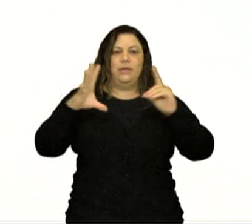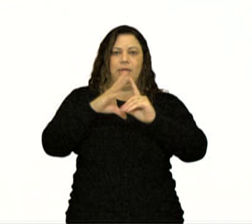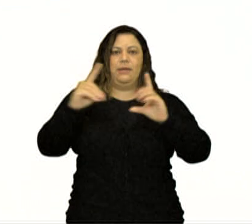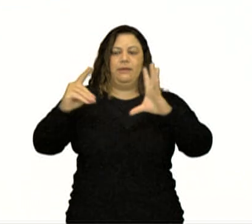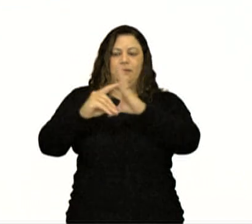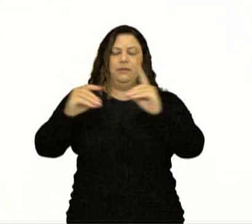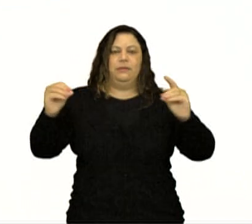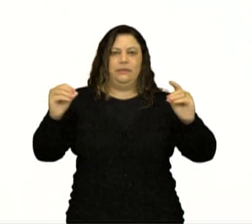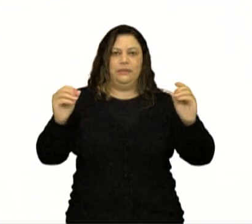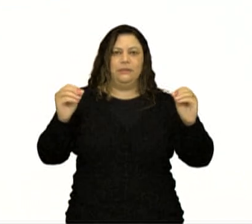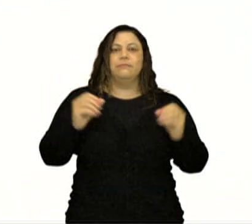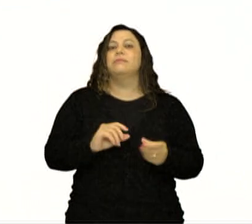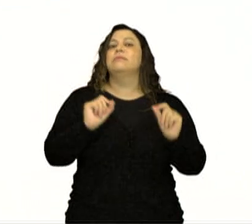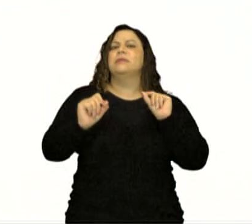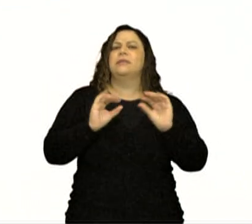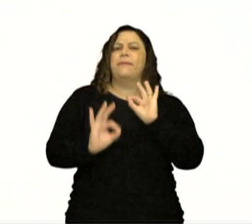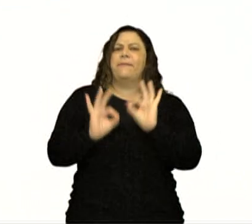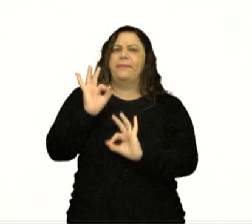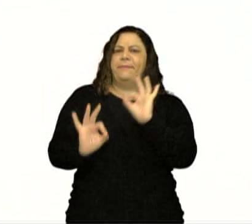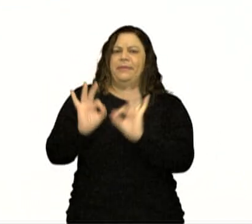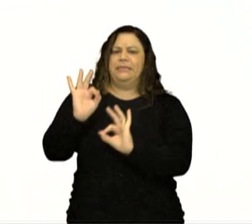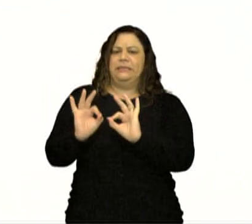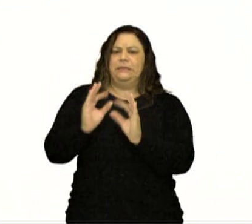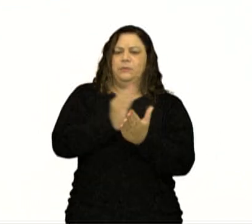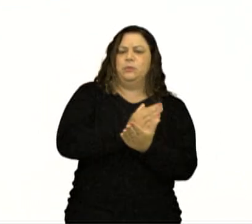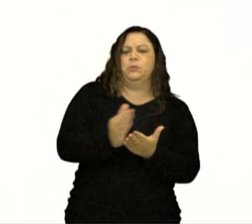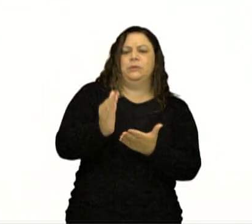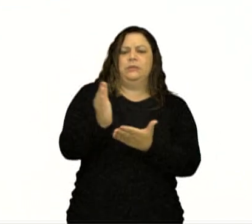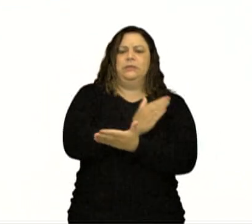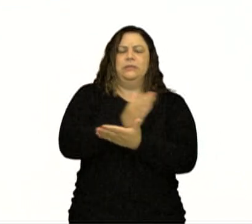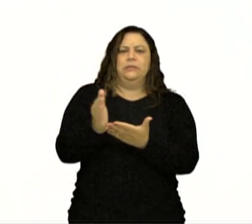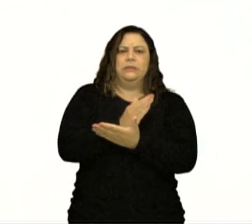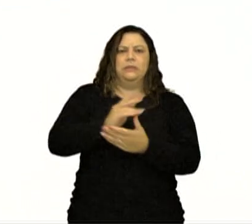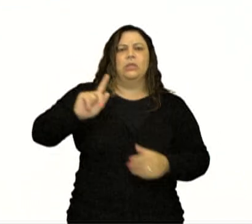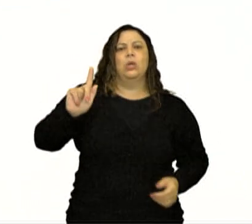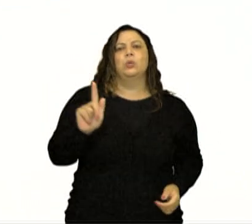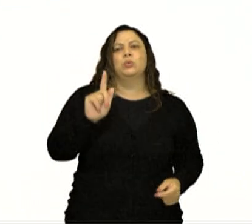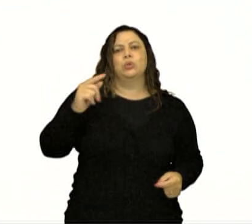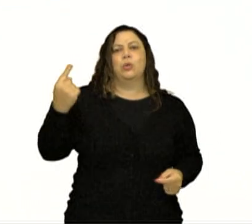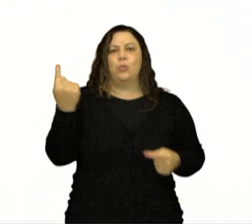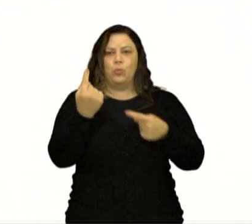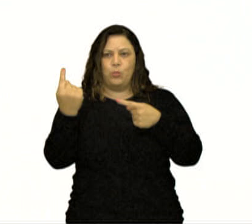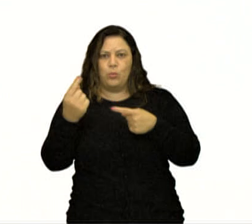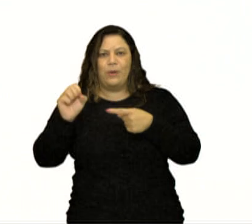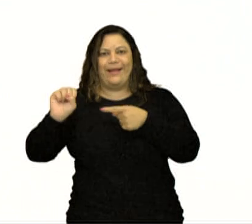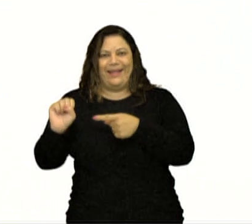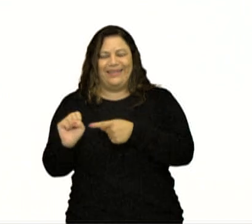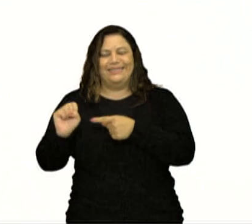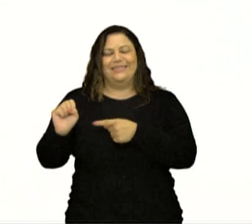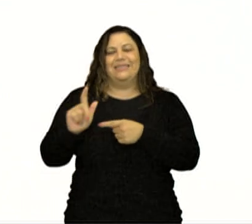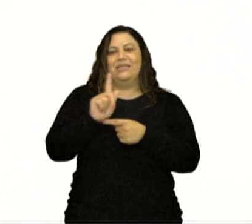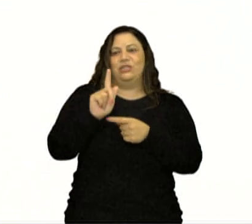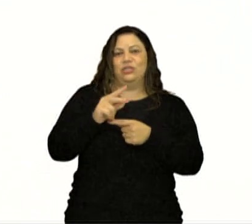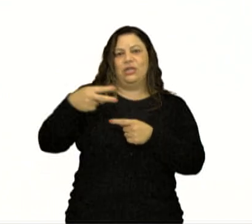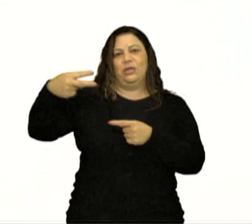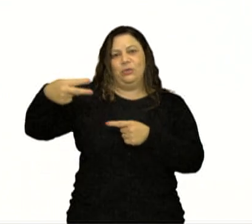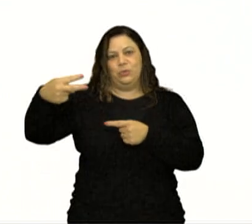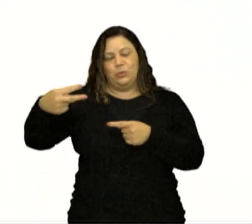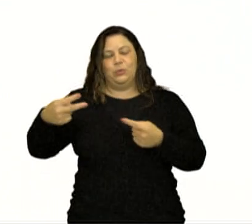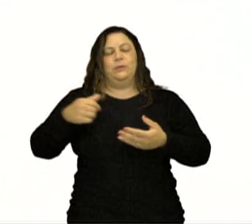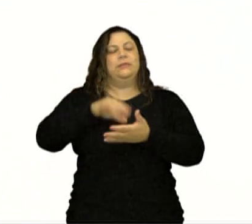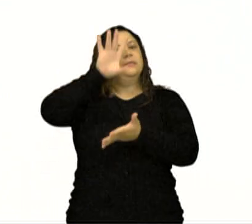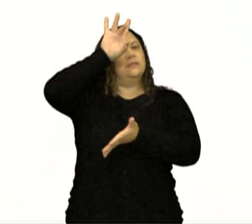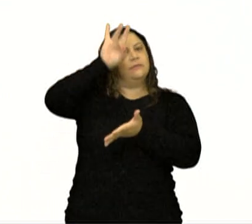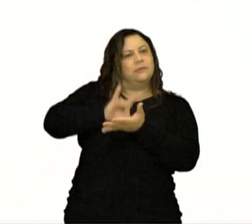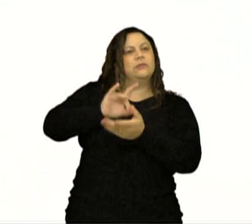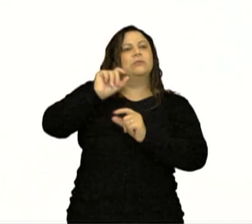e preparação para o início da divisão, ou seja, fases G1, S e G2. E aí, efetivamente, ali o